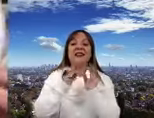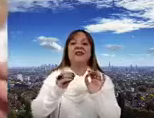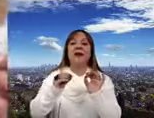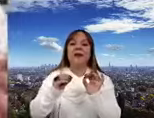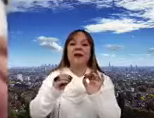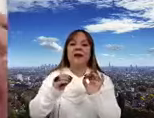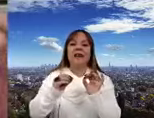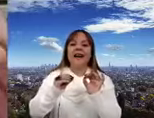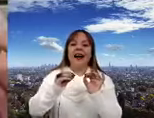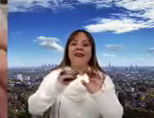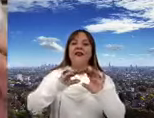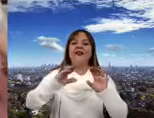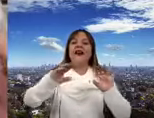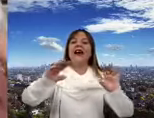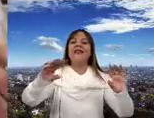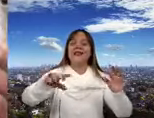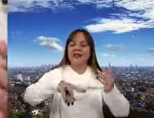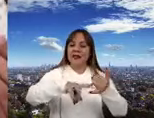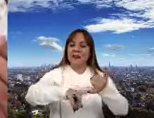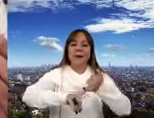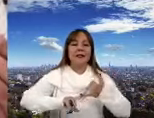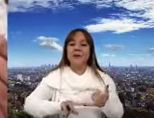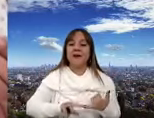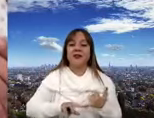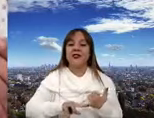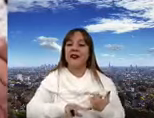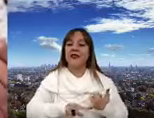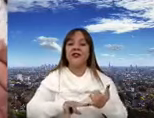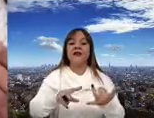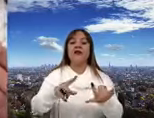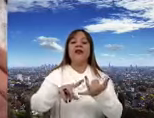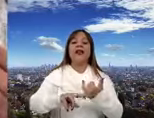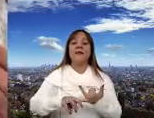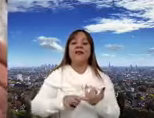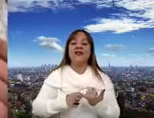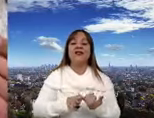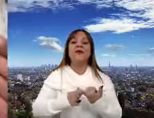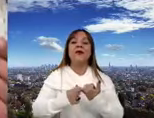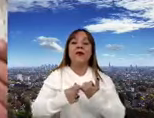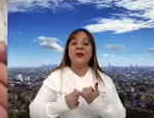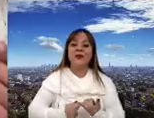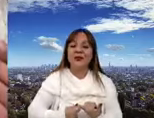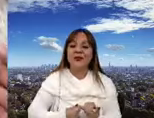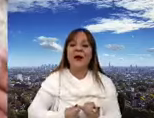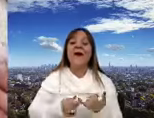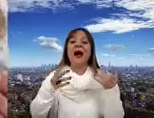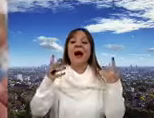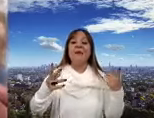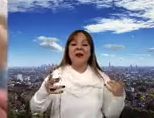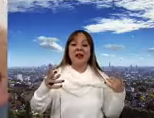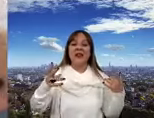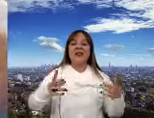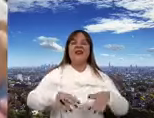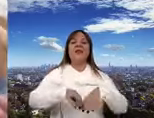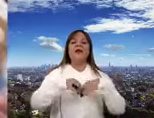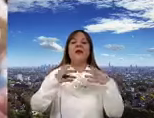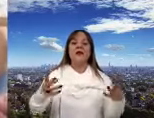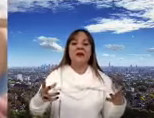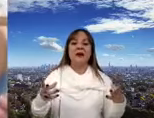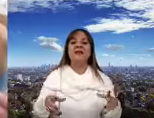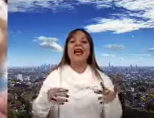amor. Até o final, aí vocês vão ter a participação do Jefferson. Eu vou falar para vocês sobre o concurso cultural Amor em Nós, que vai dar muitos